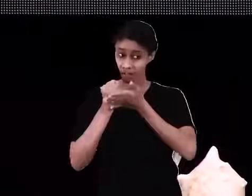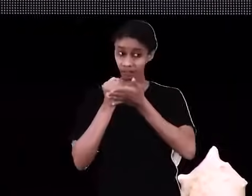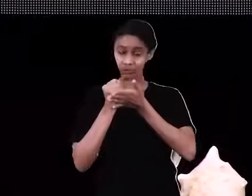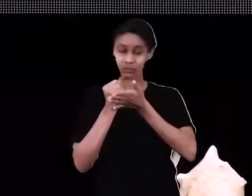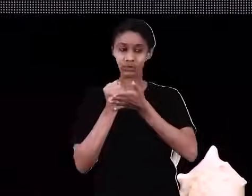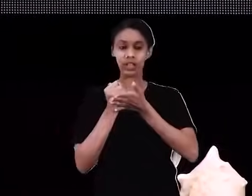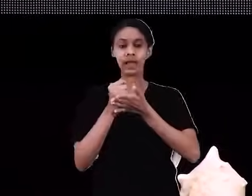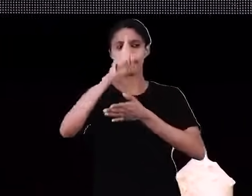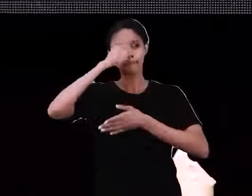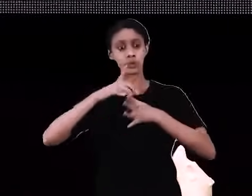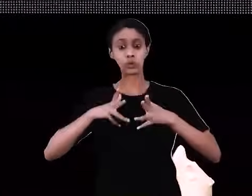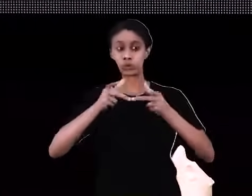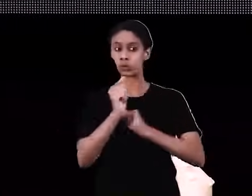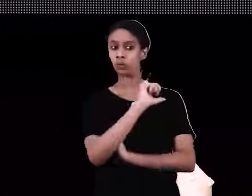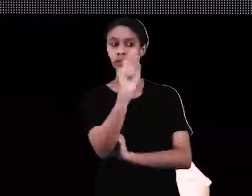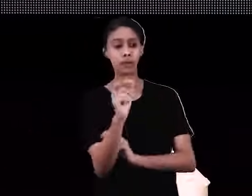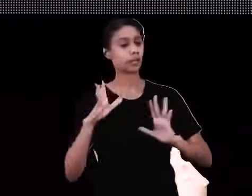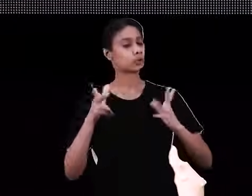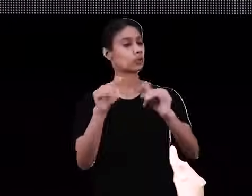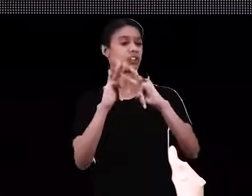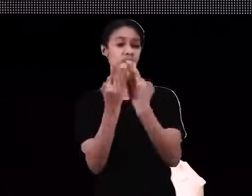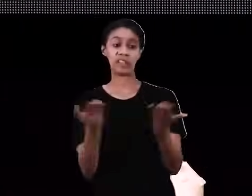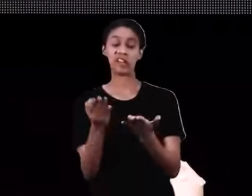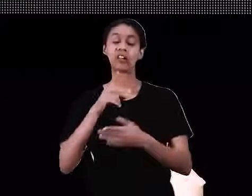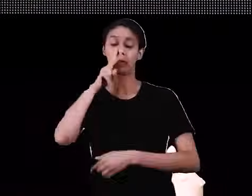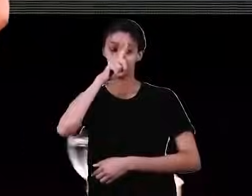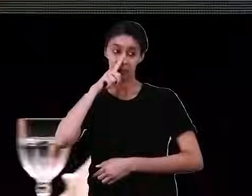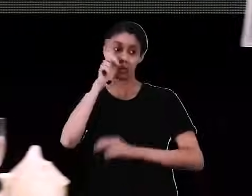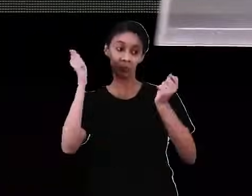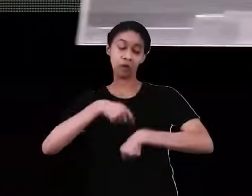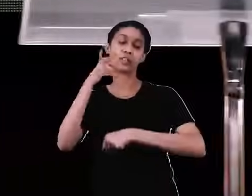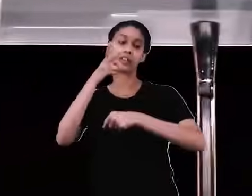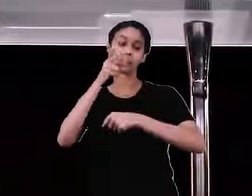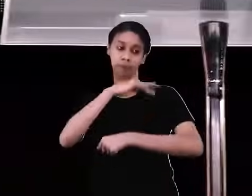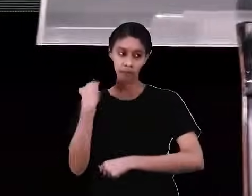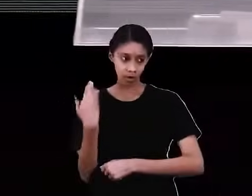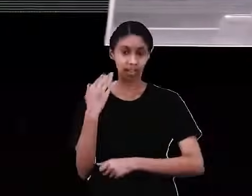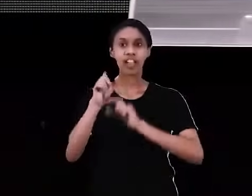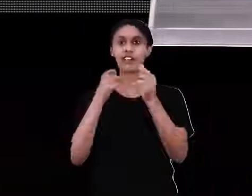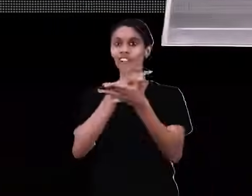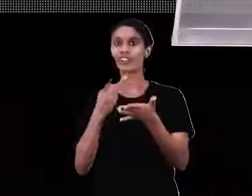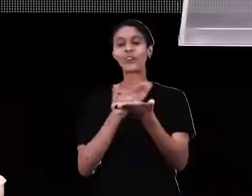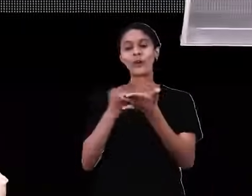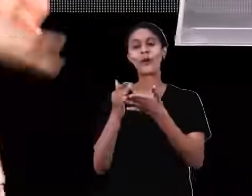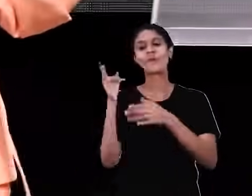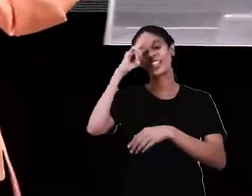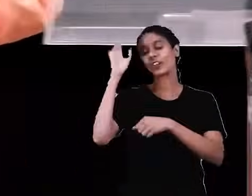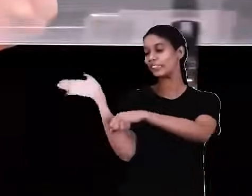agora você, seu marido, sua família e todo mundo aqui tá correndo risco de morte. E aí começa a história